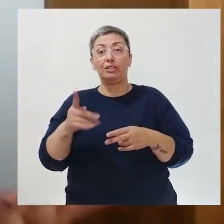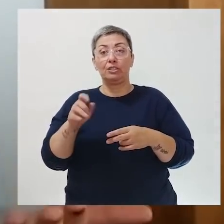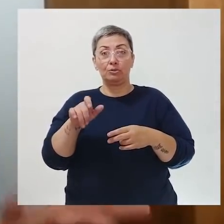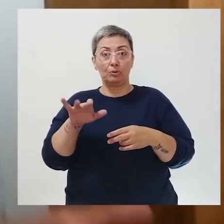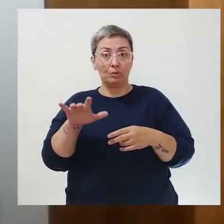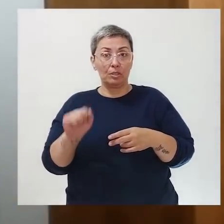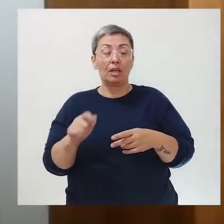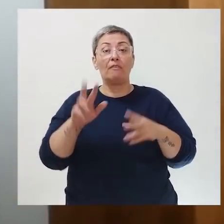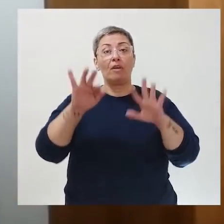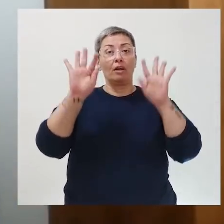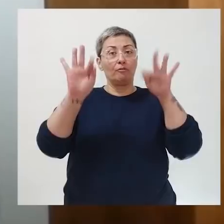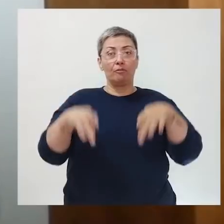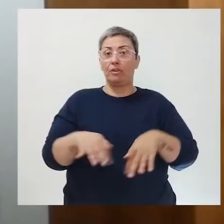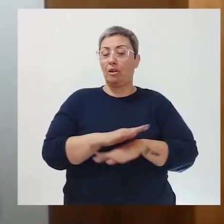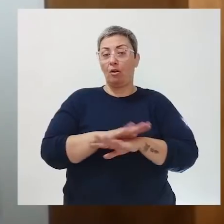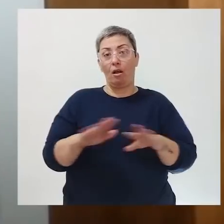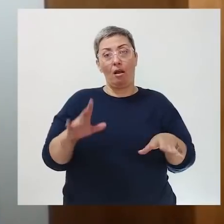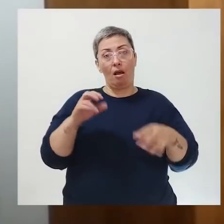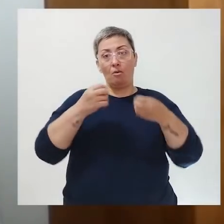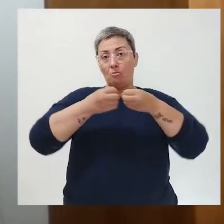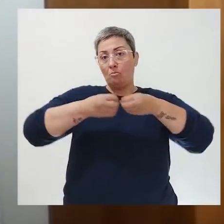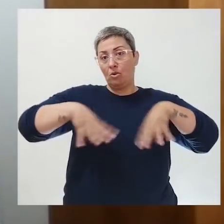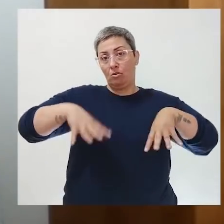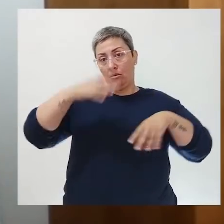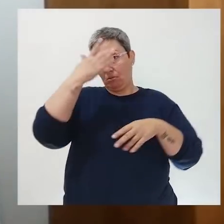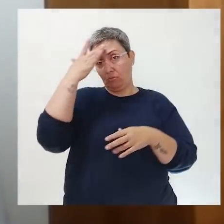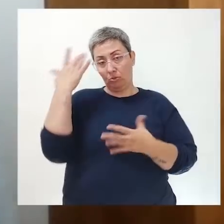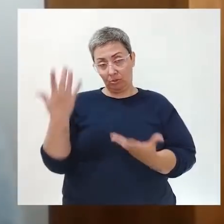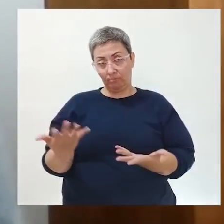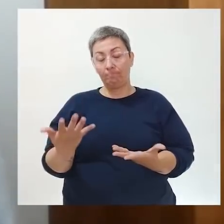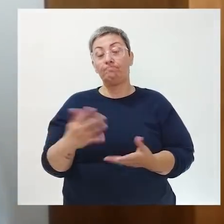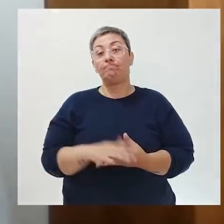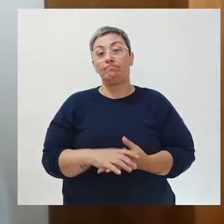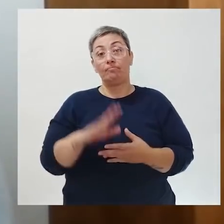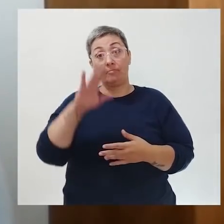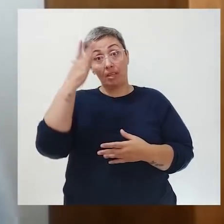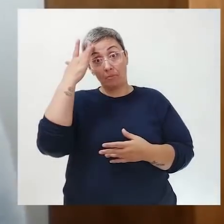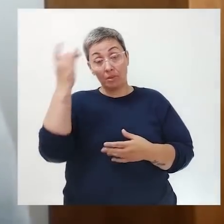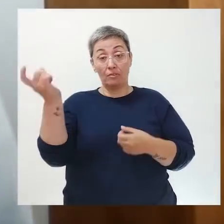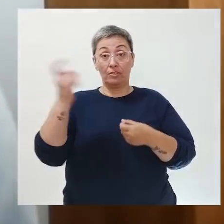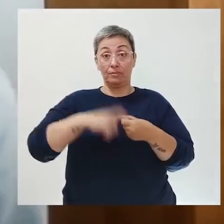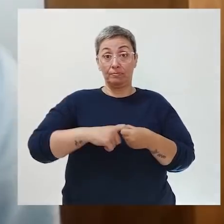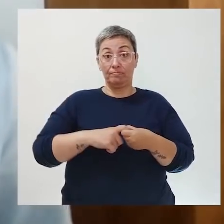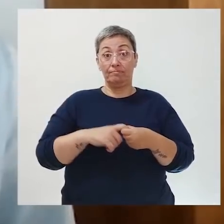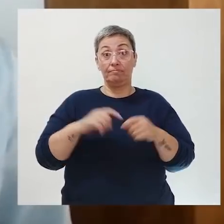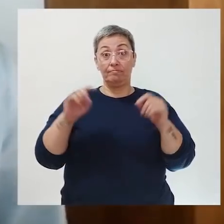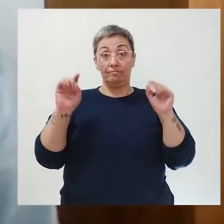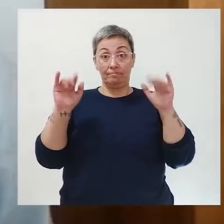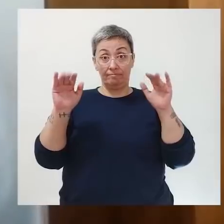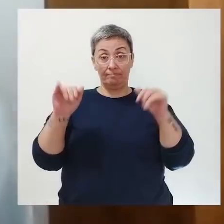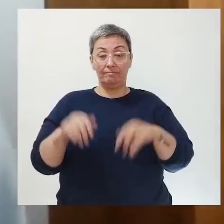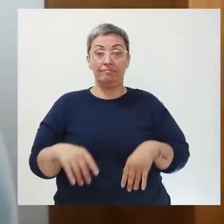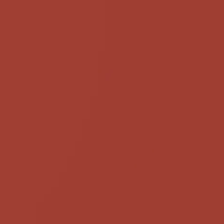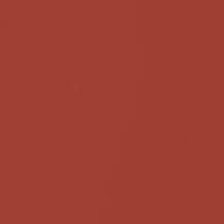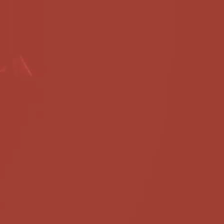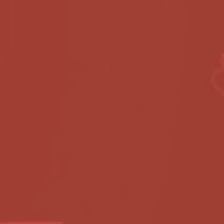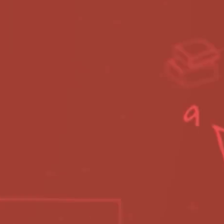chikungunya vão parar de fazer mal para tanta gente. Amanhã eu tô de volta. Tchau,